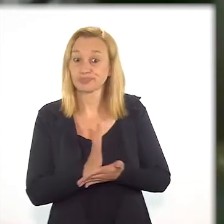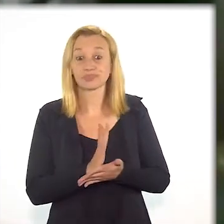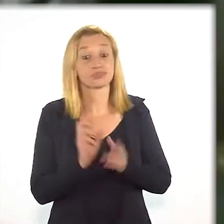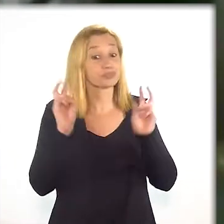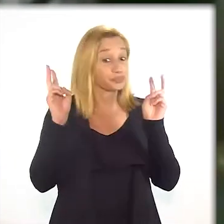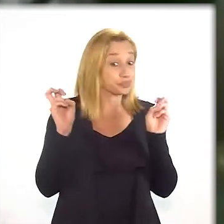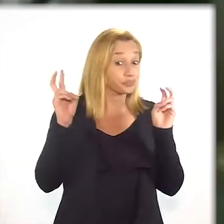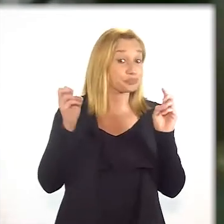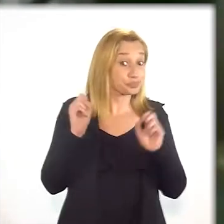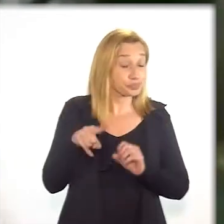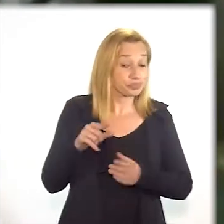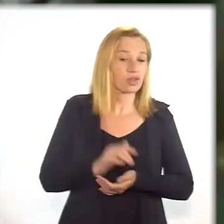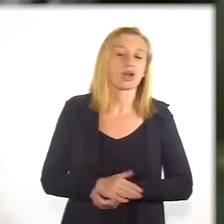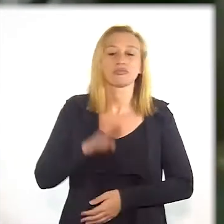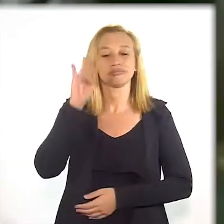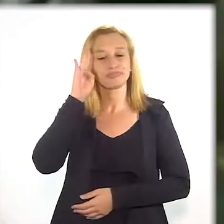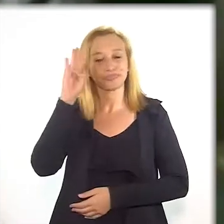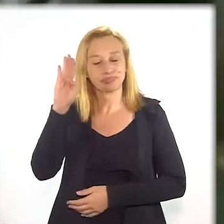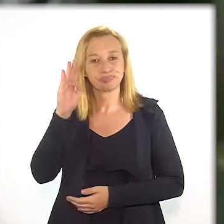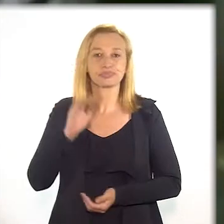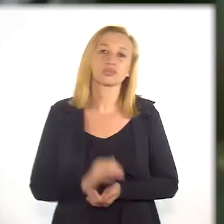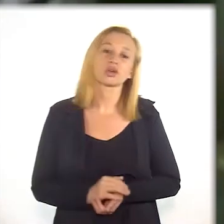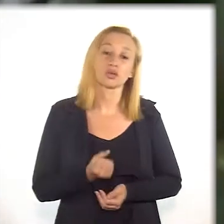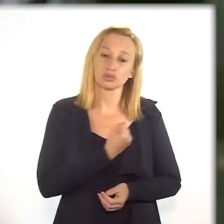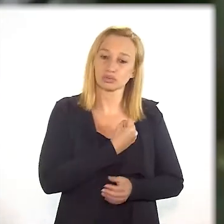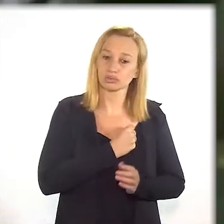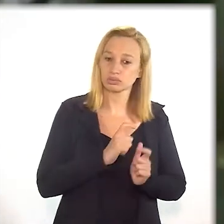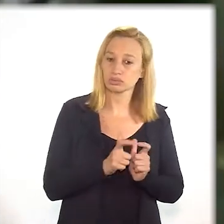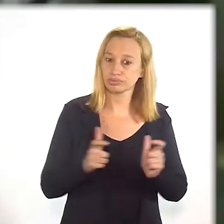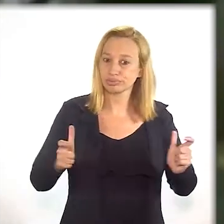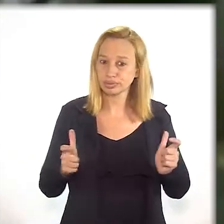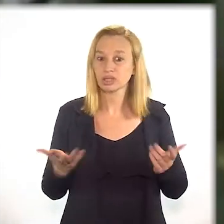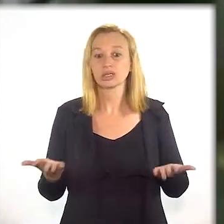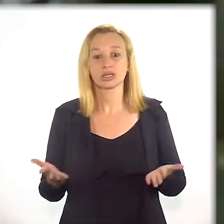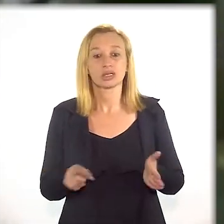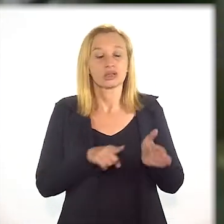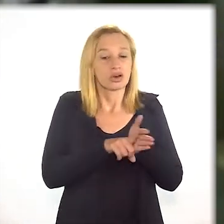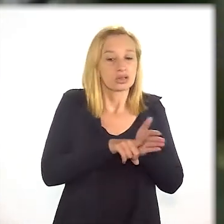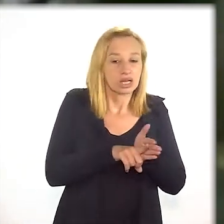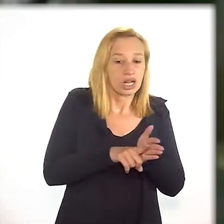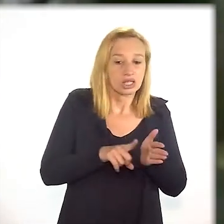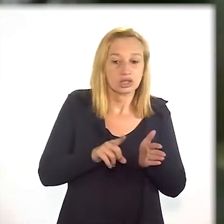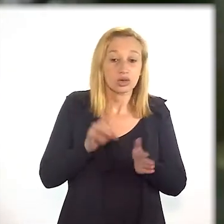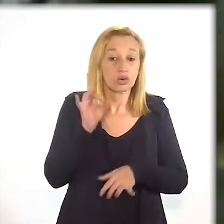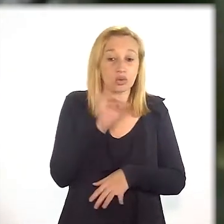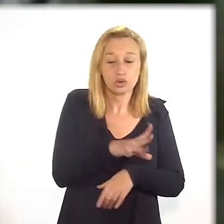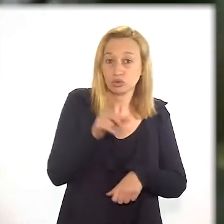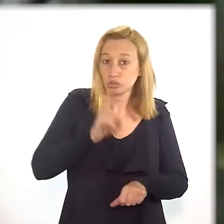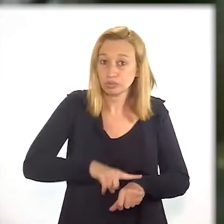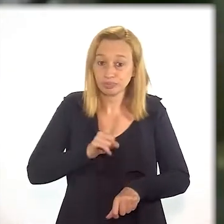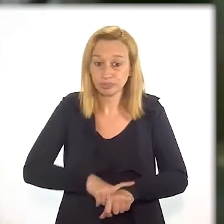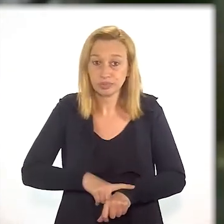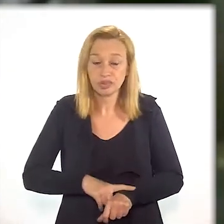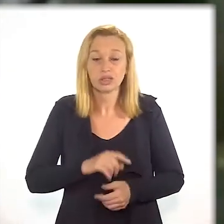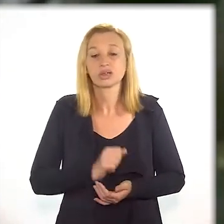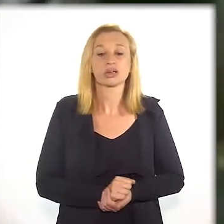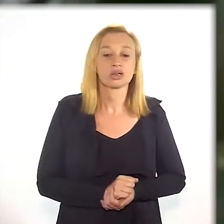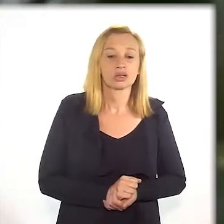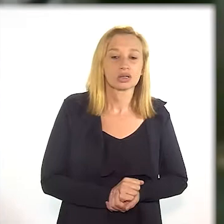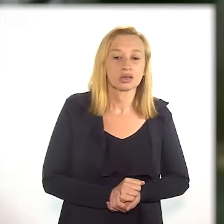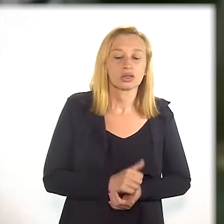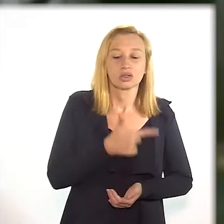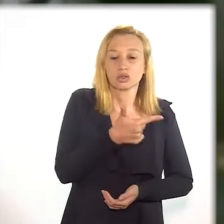algumas questões, né? Principalmente um aumento, a gente faz uma análise da última década, então de 2009